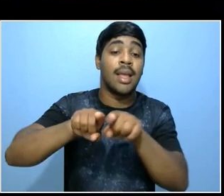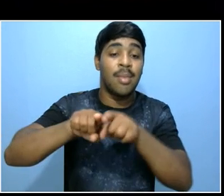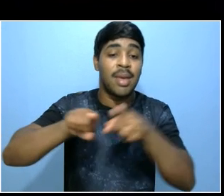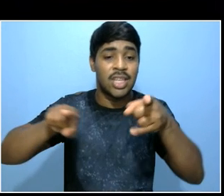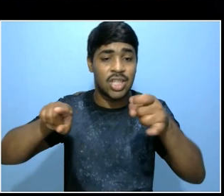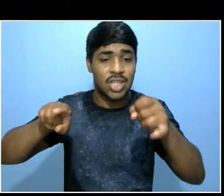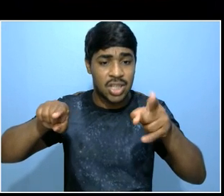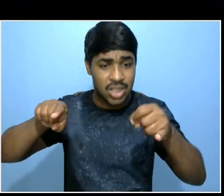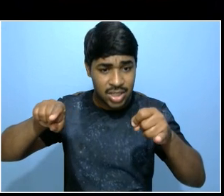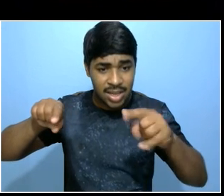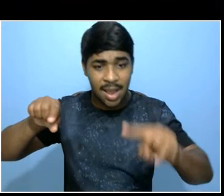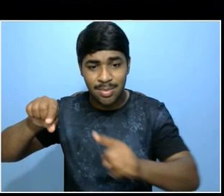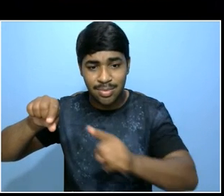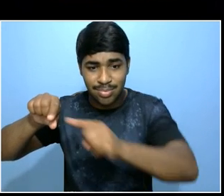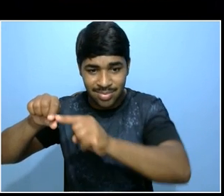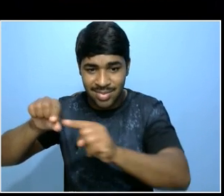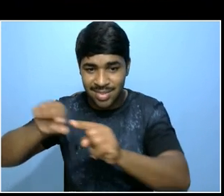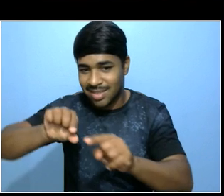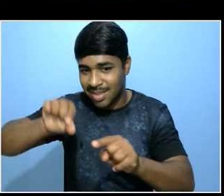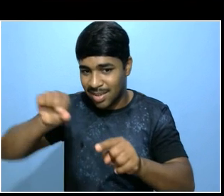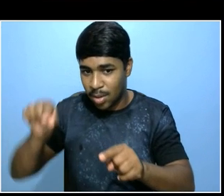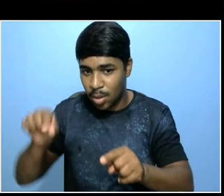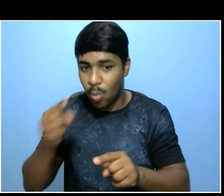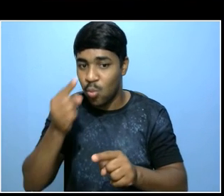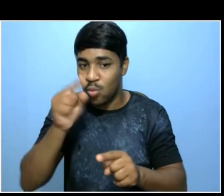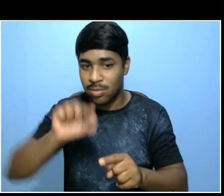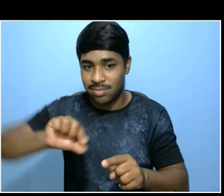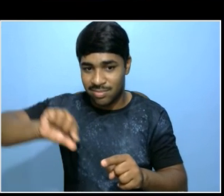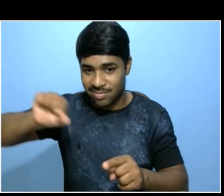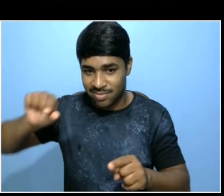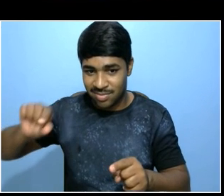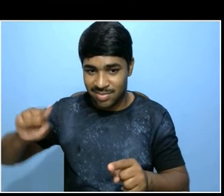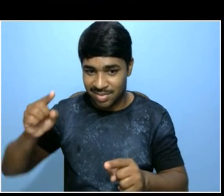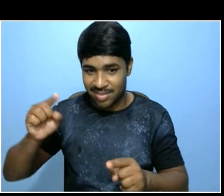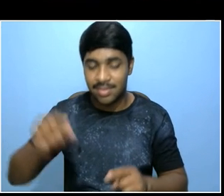que não vai ser ao mesmo tempo, tá? Mas é esse mesmo canal aqui.